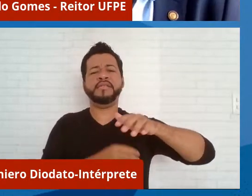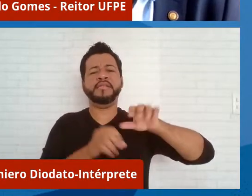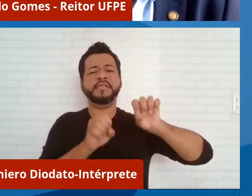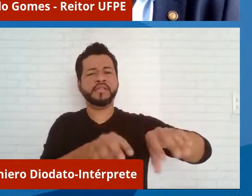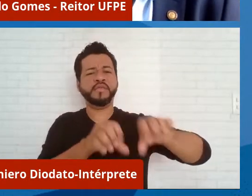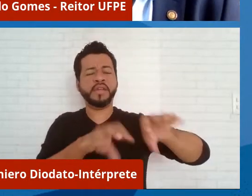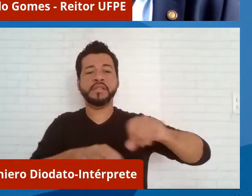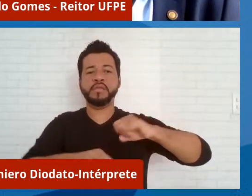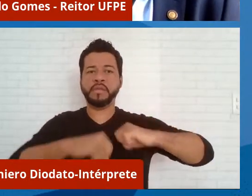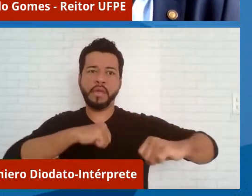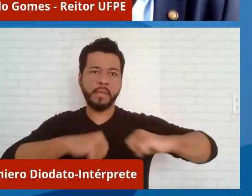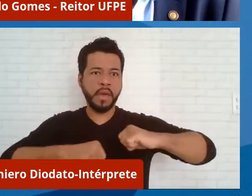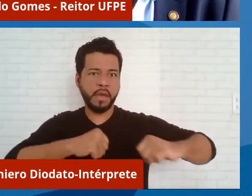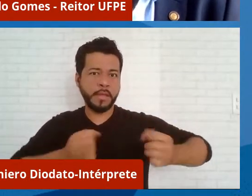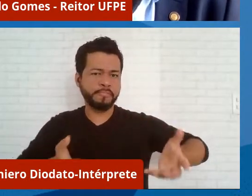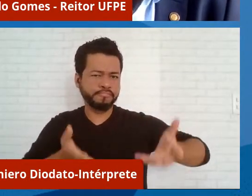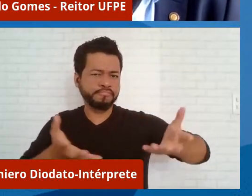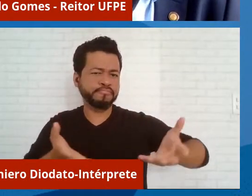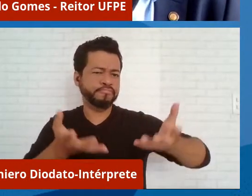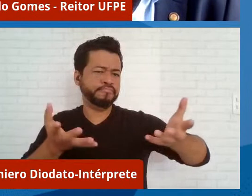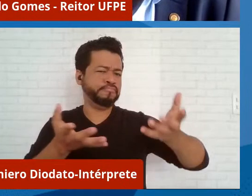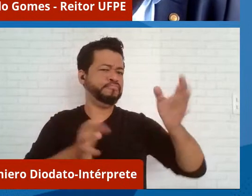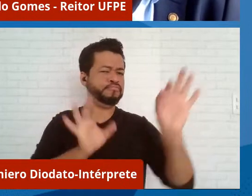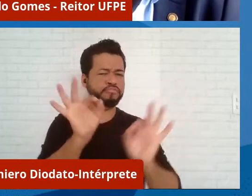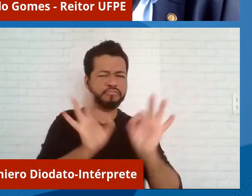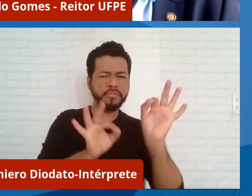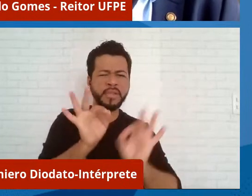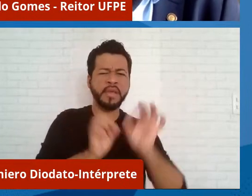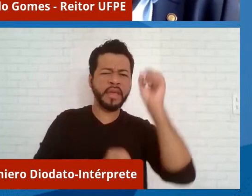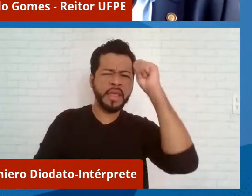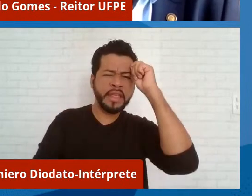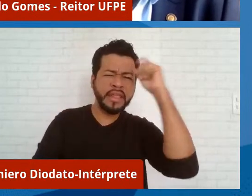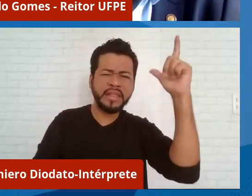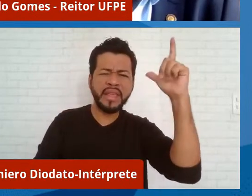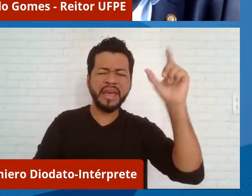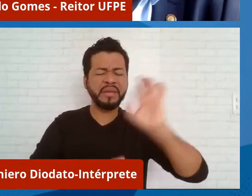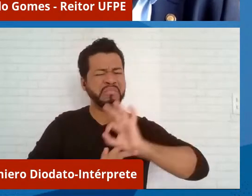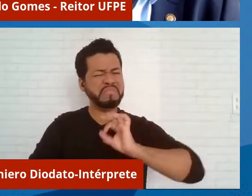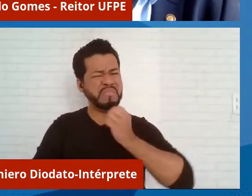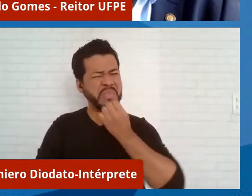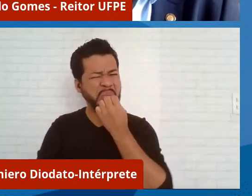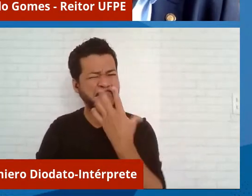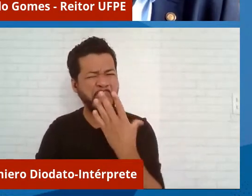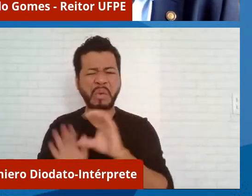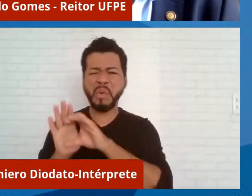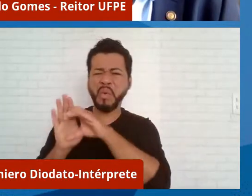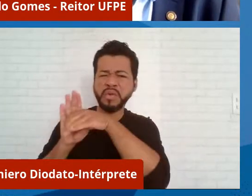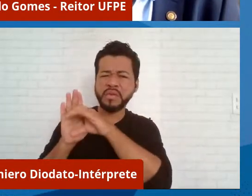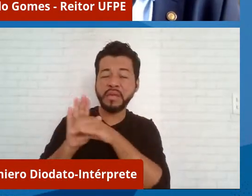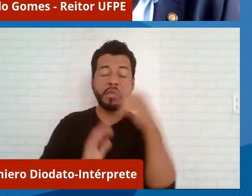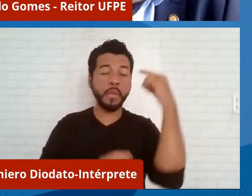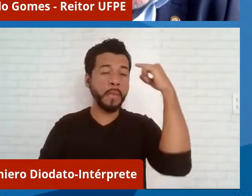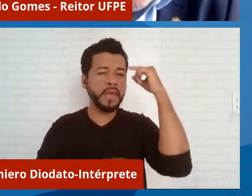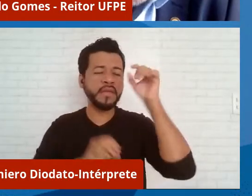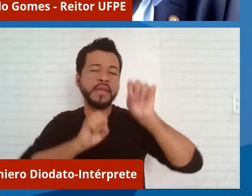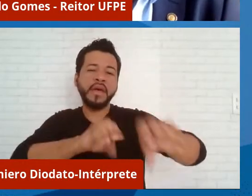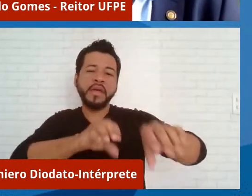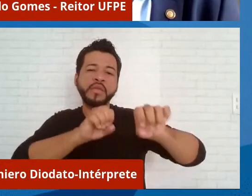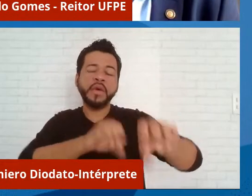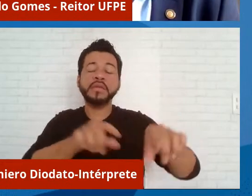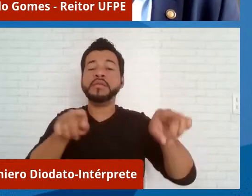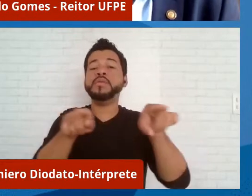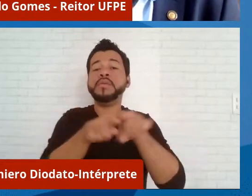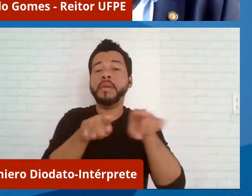portanto, de excelentes ideias e conceitos para pensarmos a educação, mas, sobretudo, para